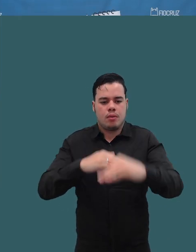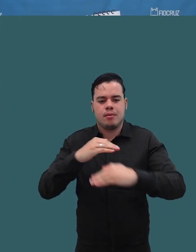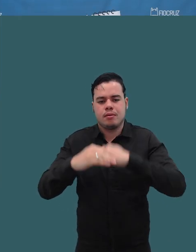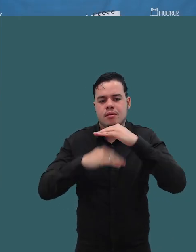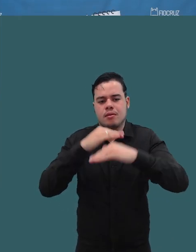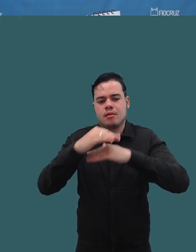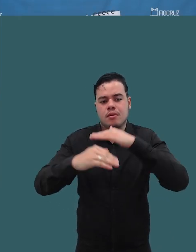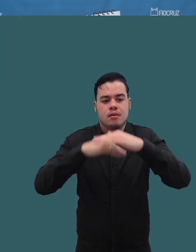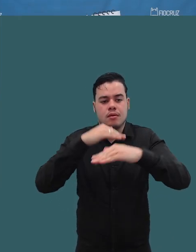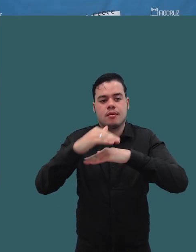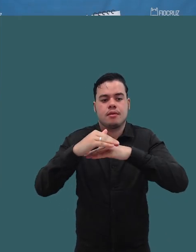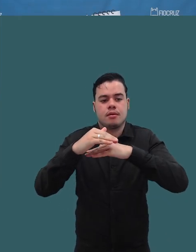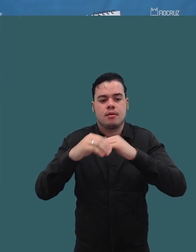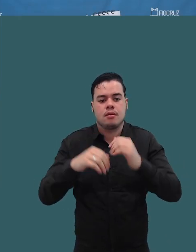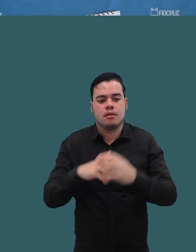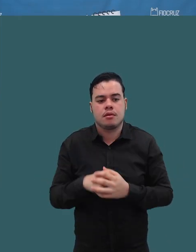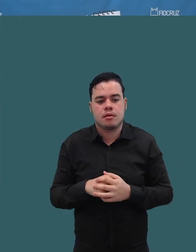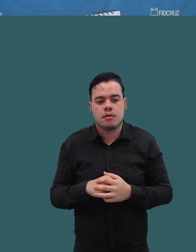processo